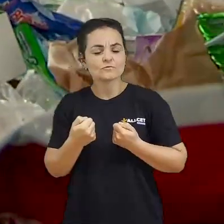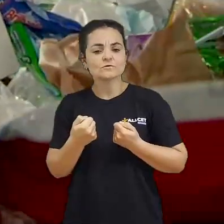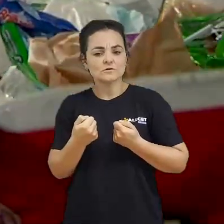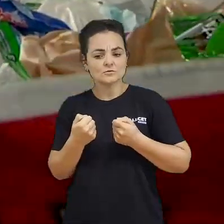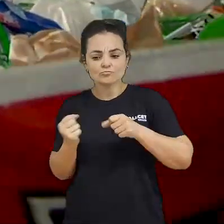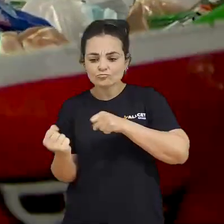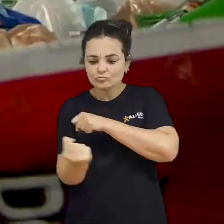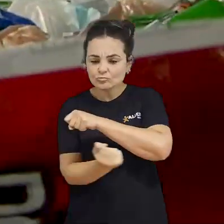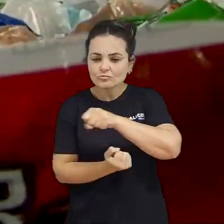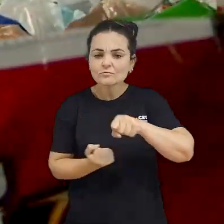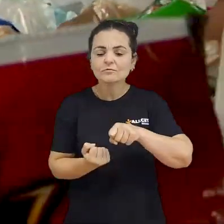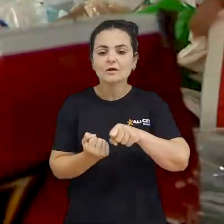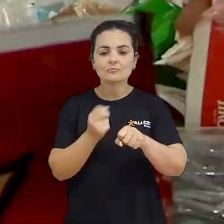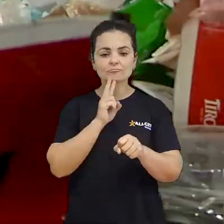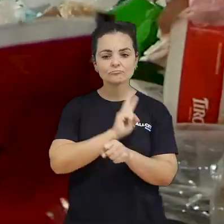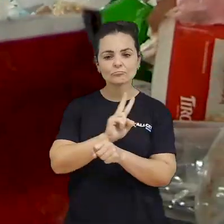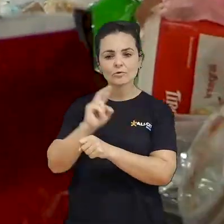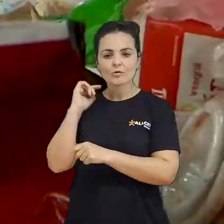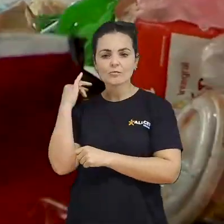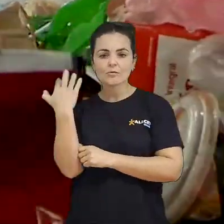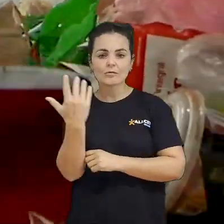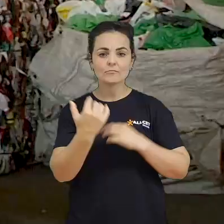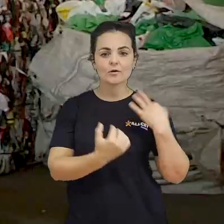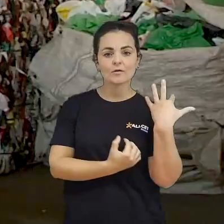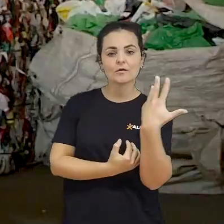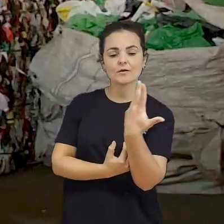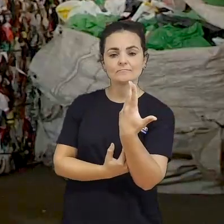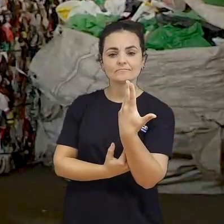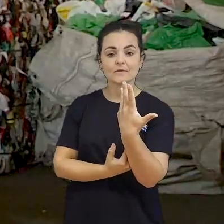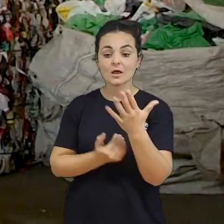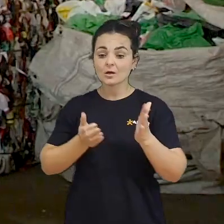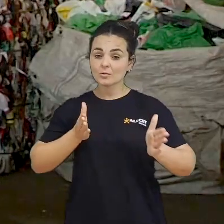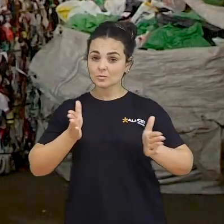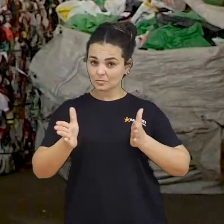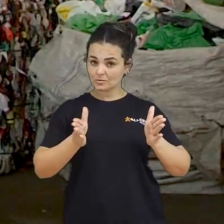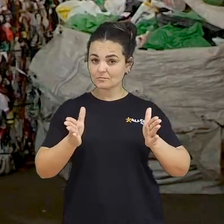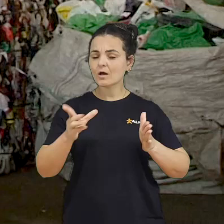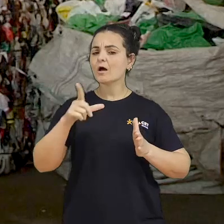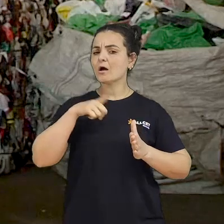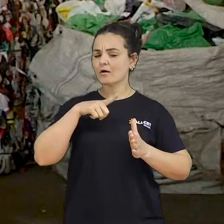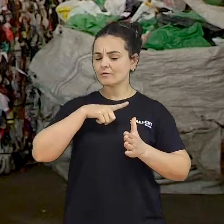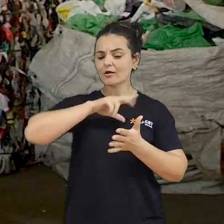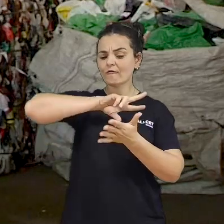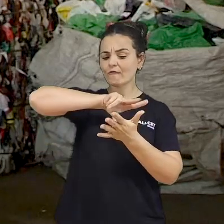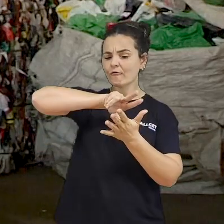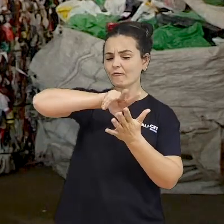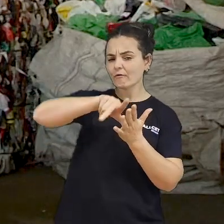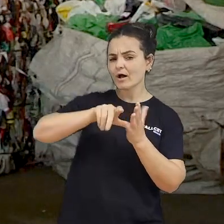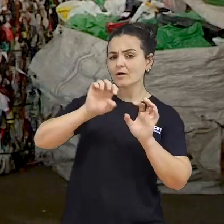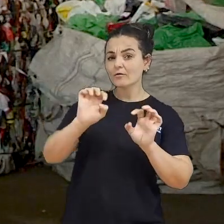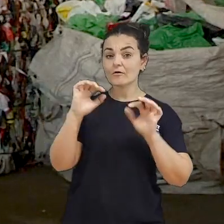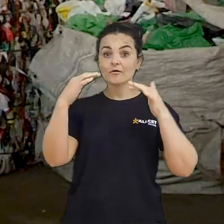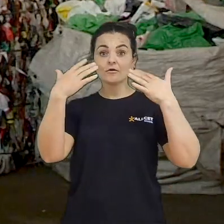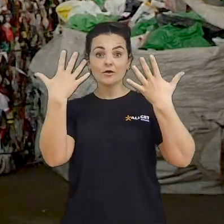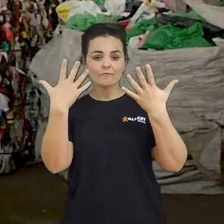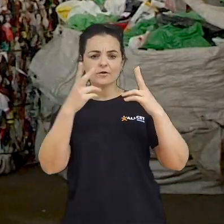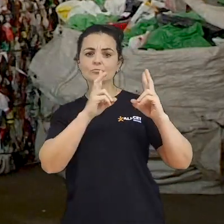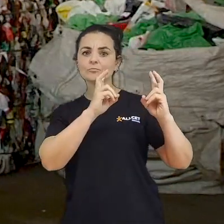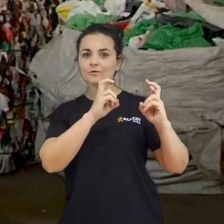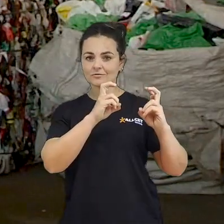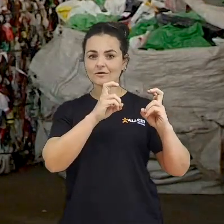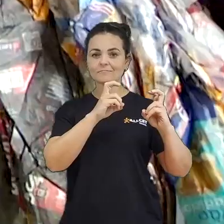a sustentabilidade e a preservação ambiental durante esse período devem ser realizados diversos eventos